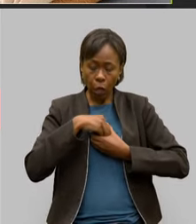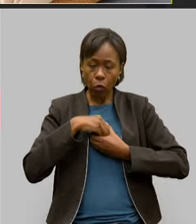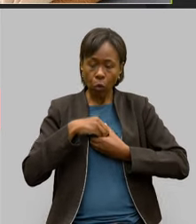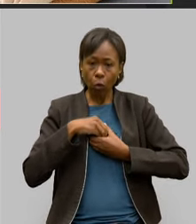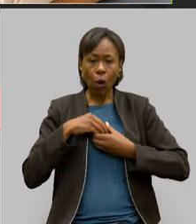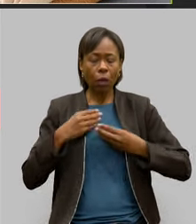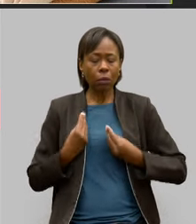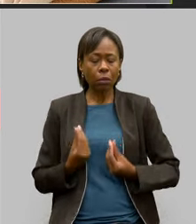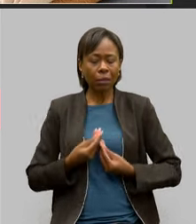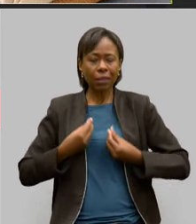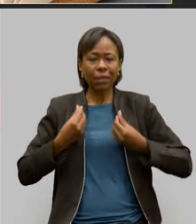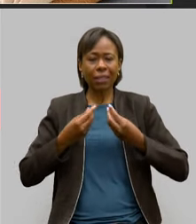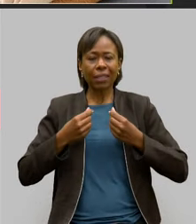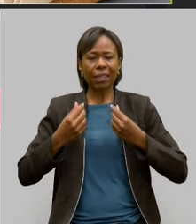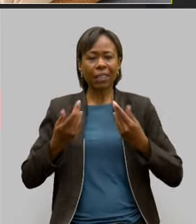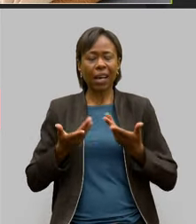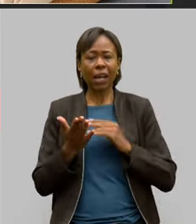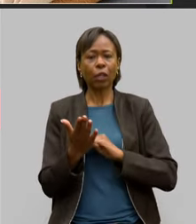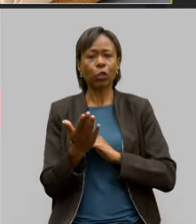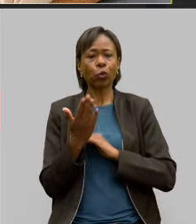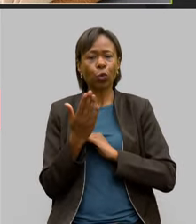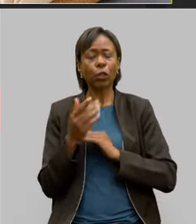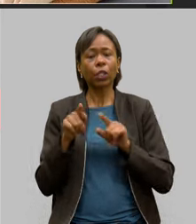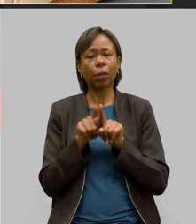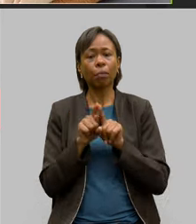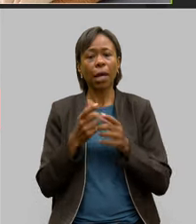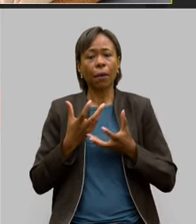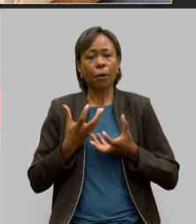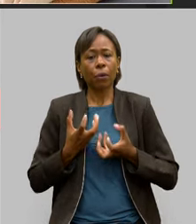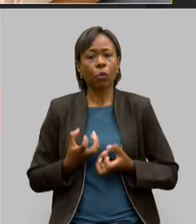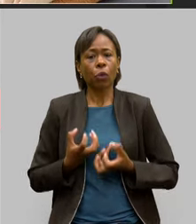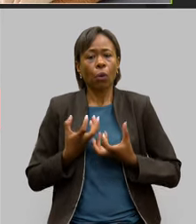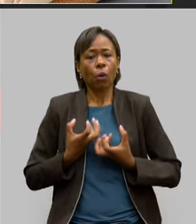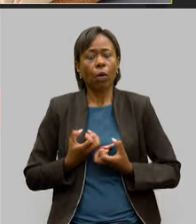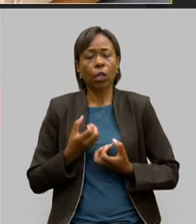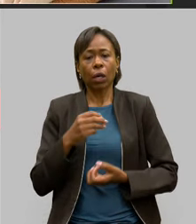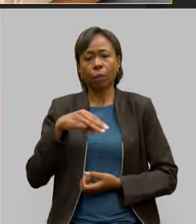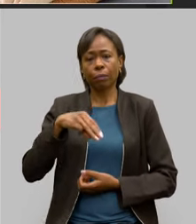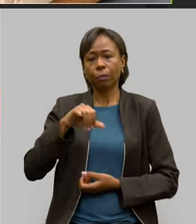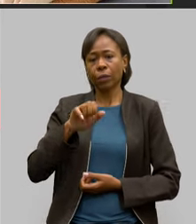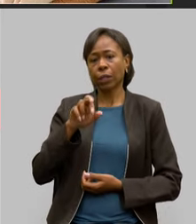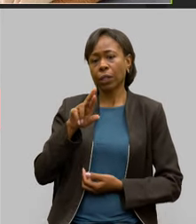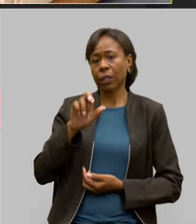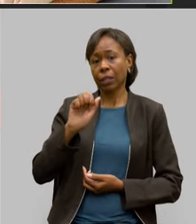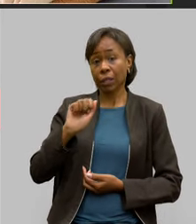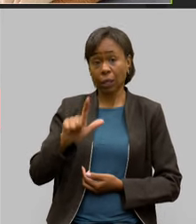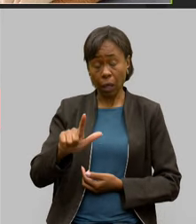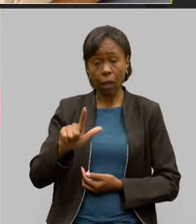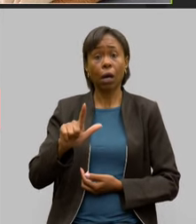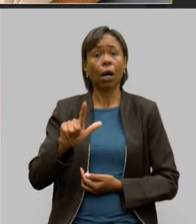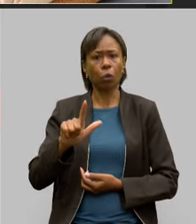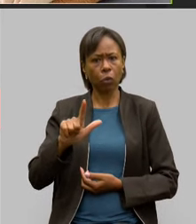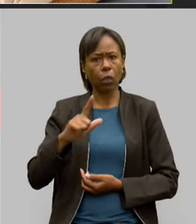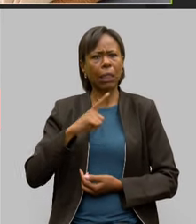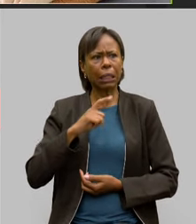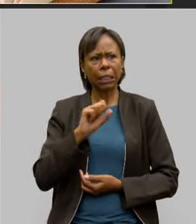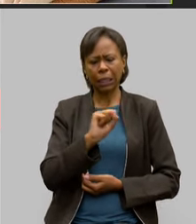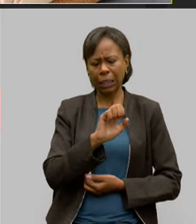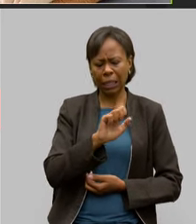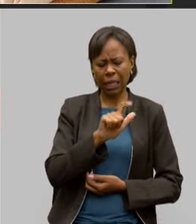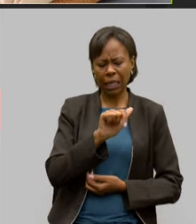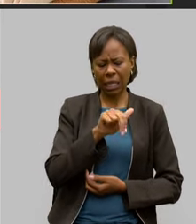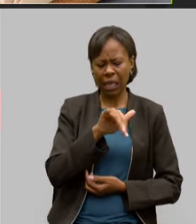a absorção de minerais nós temos diversas pesquisas mostrando a absorção por exemplo aumentada de selênio de